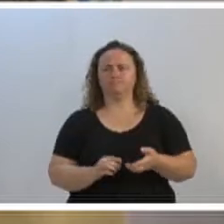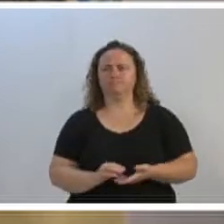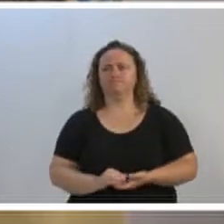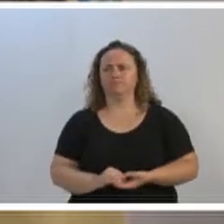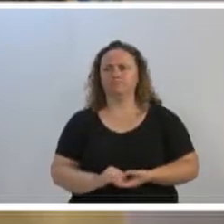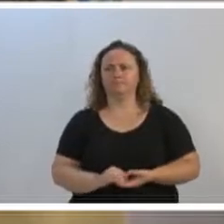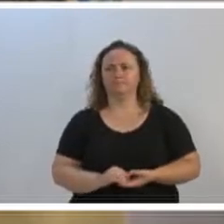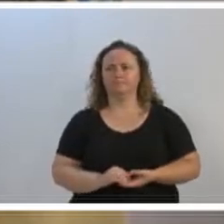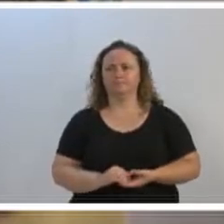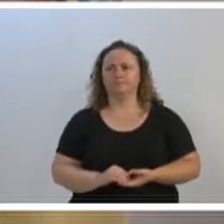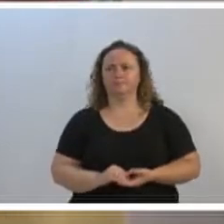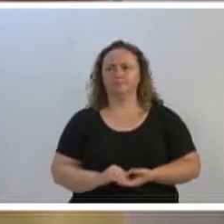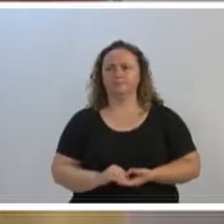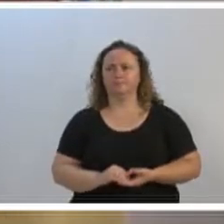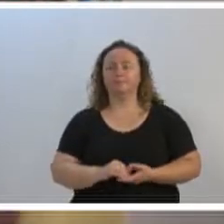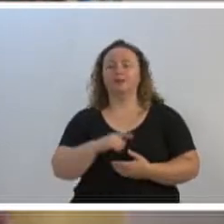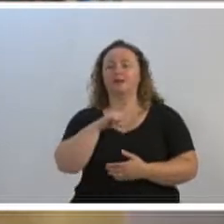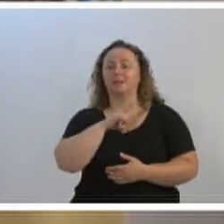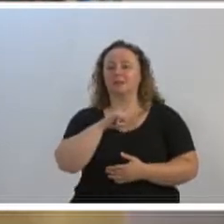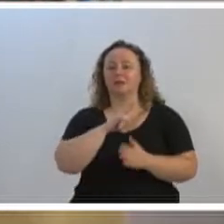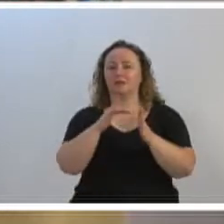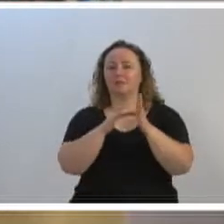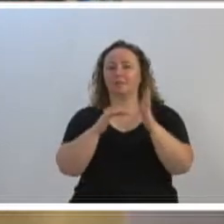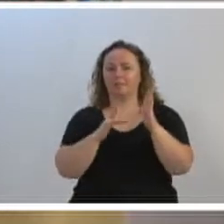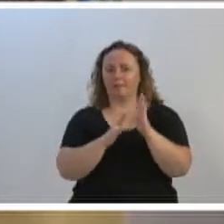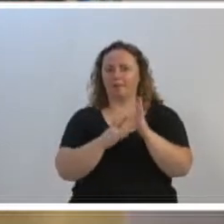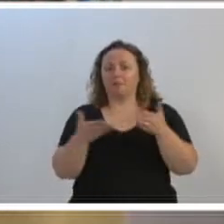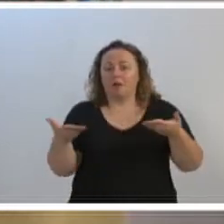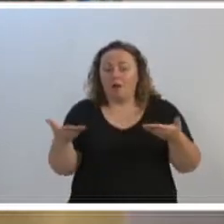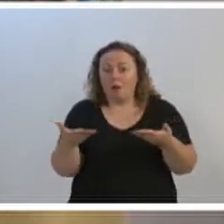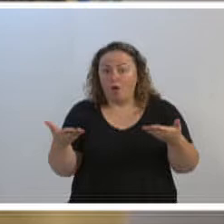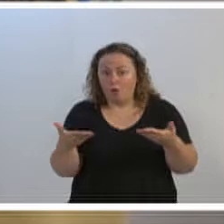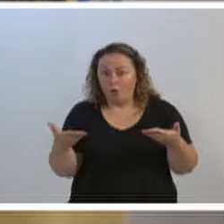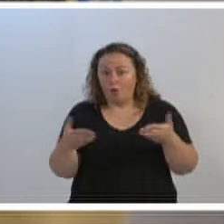que, como tem uma pauta específica a Câmara hoje,